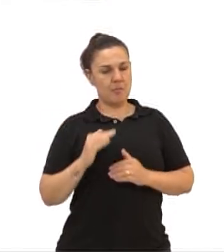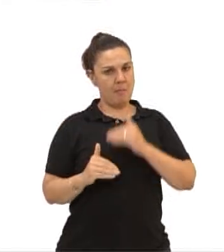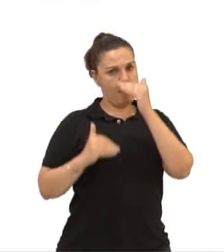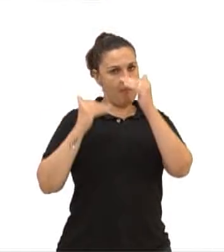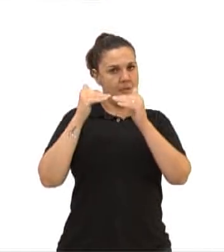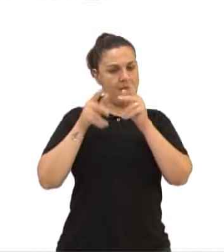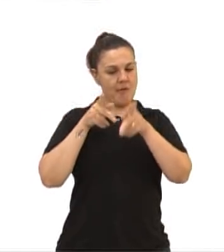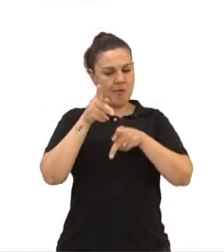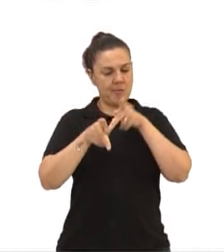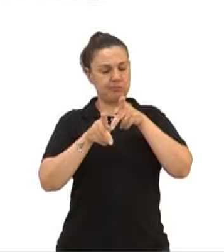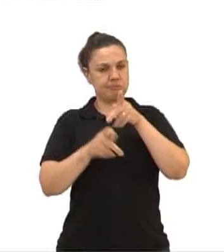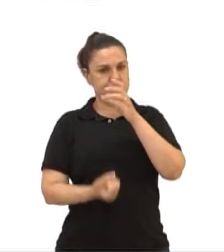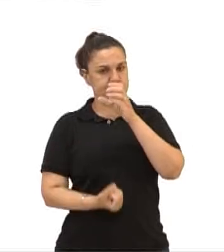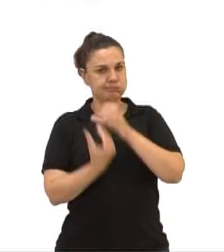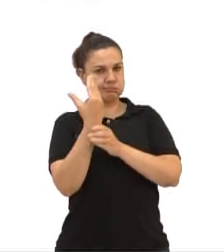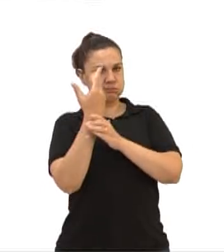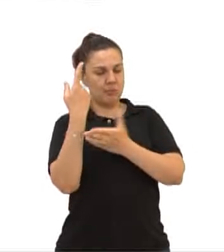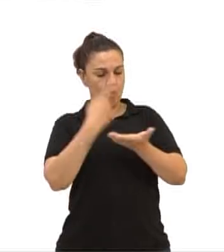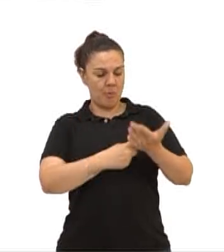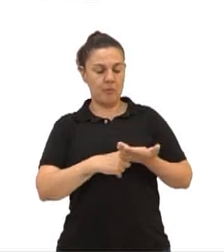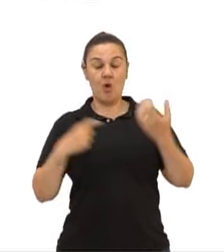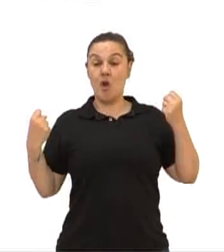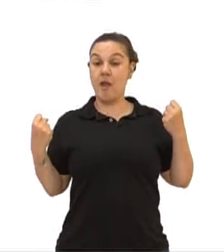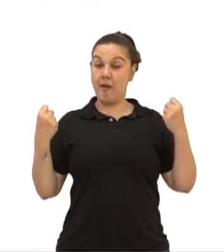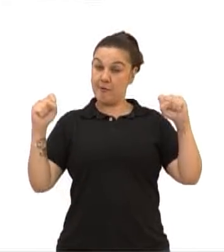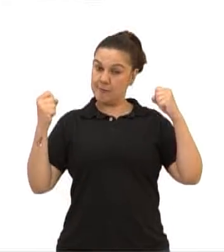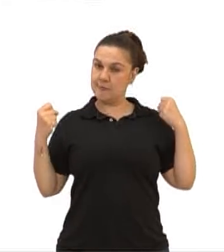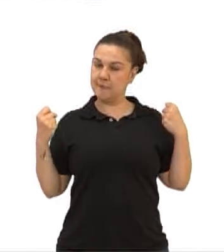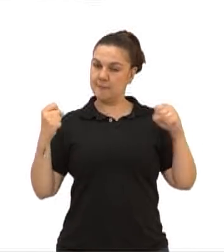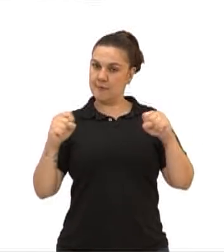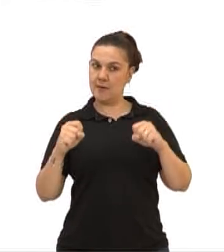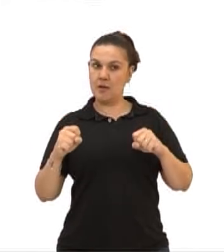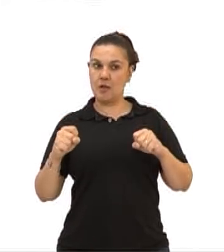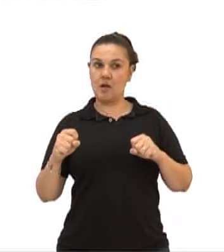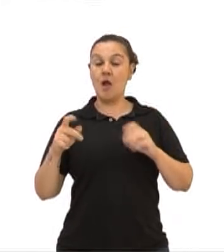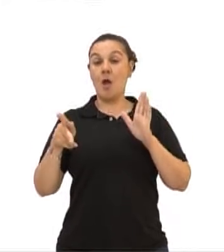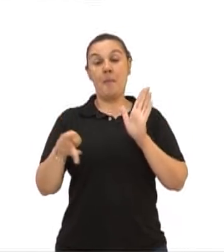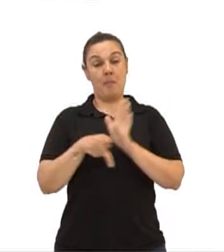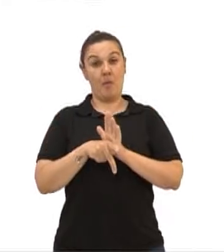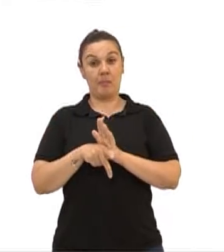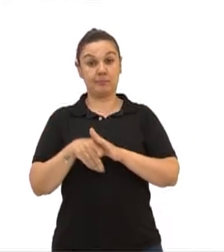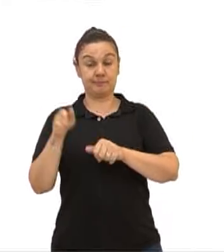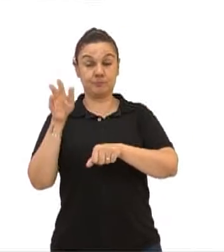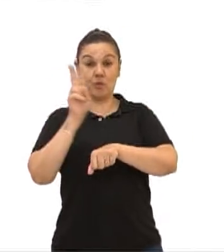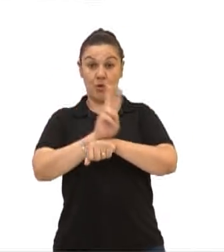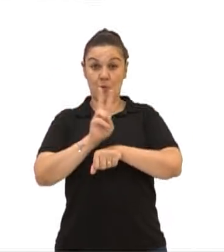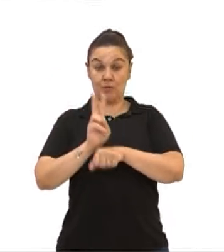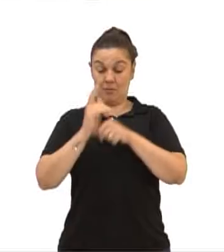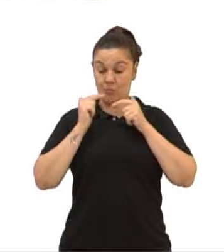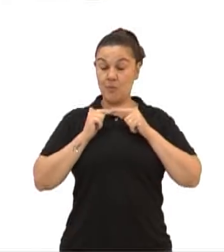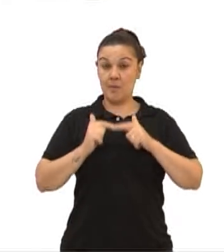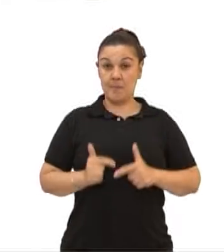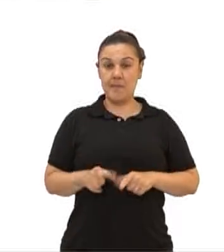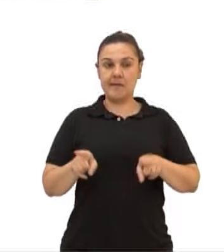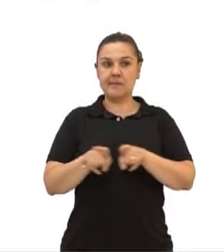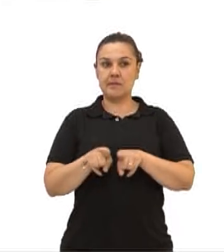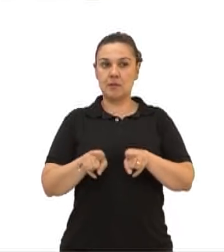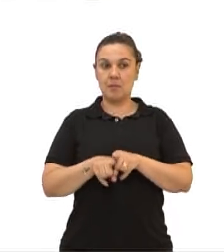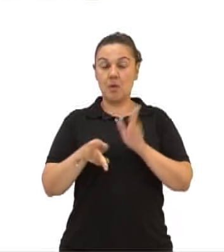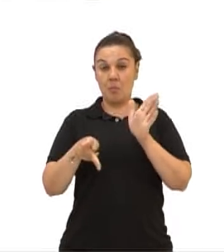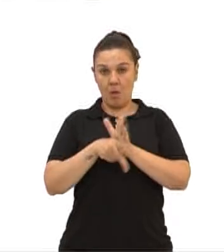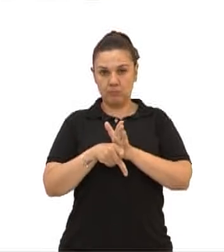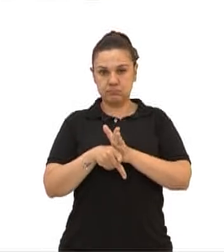povo, instituiu exercício físico como finalidade terapêutica, higiênica e com